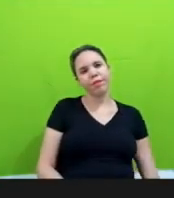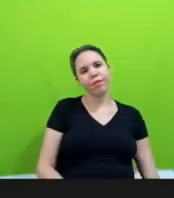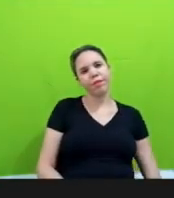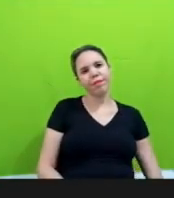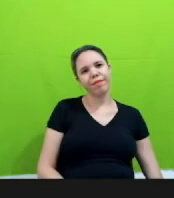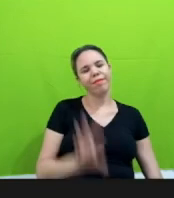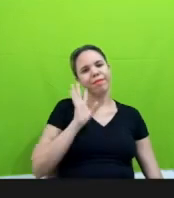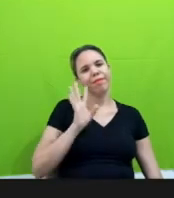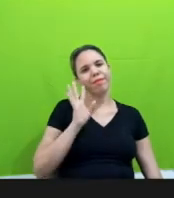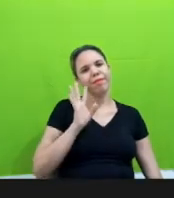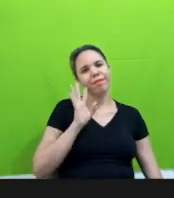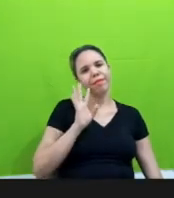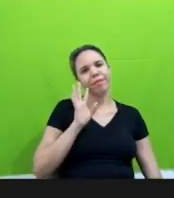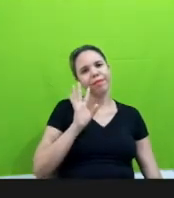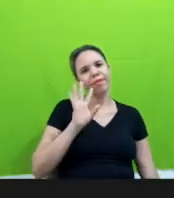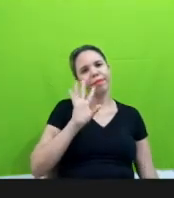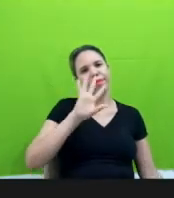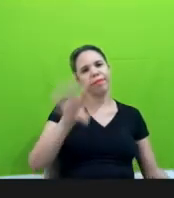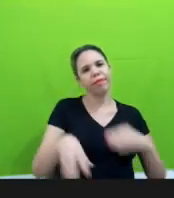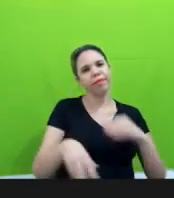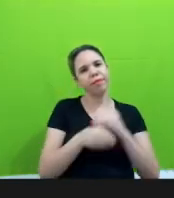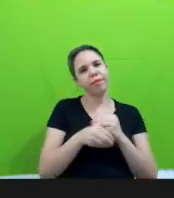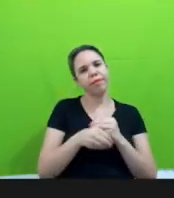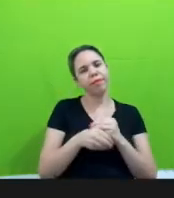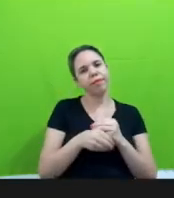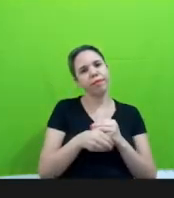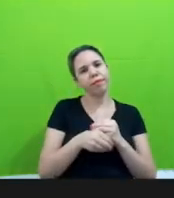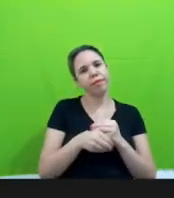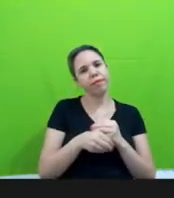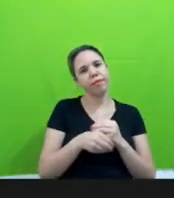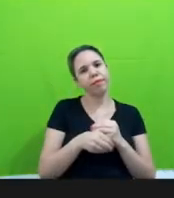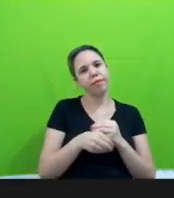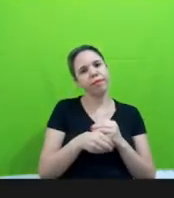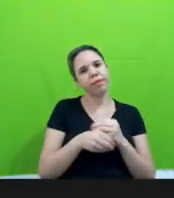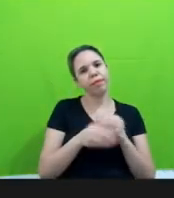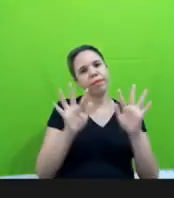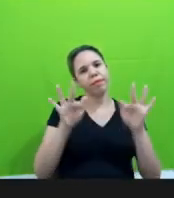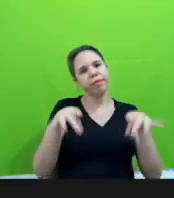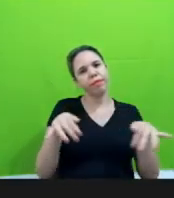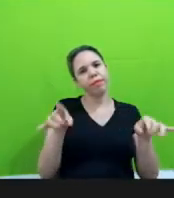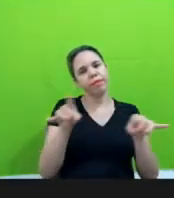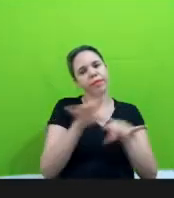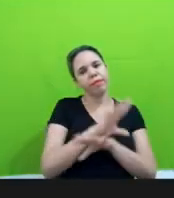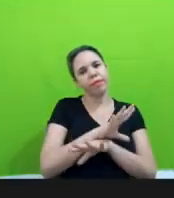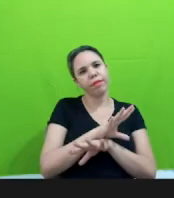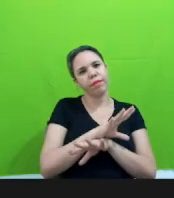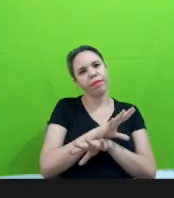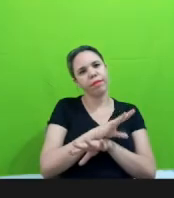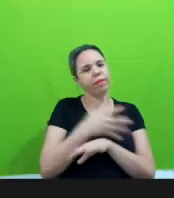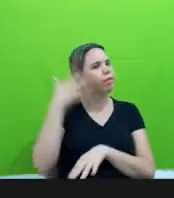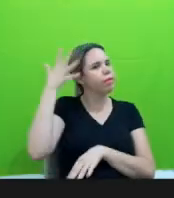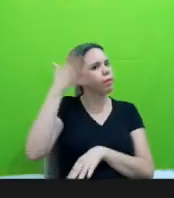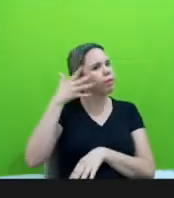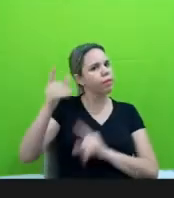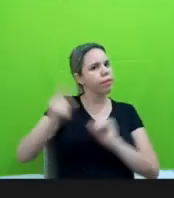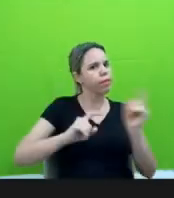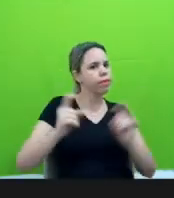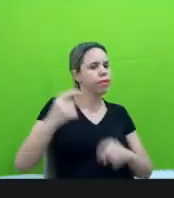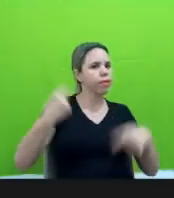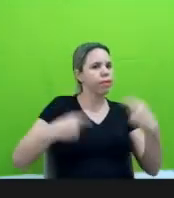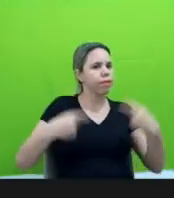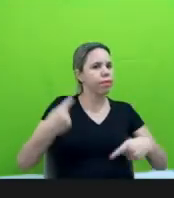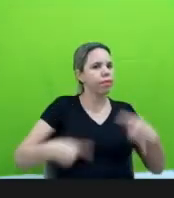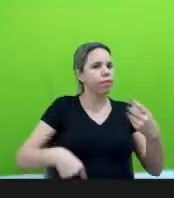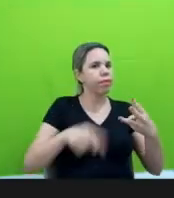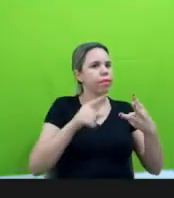Legal, bom complemento, Léo. Então, estamos indo para o encerramento desse debate, nessa